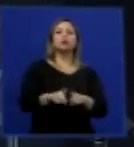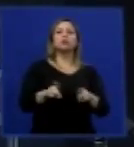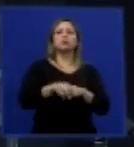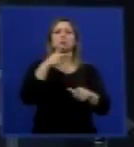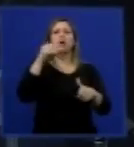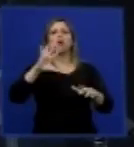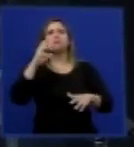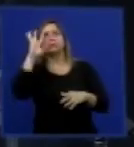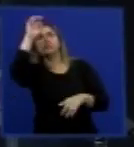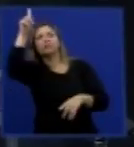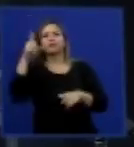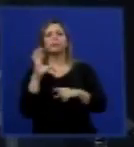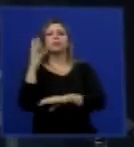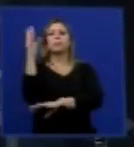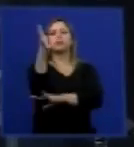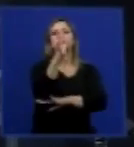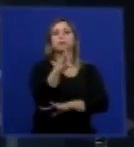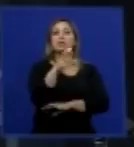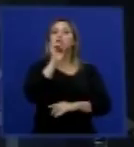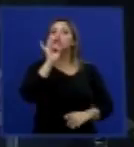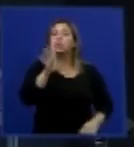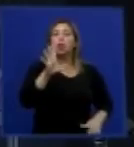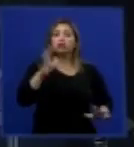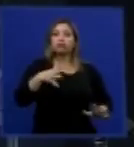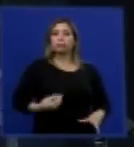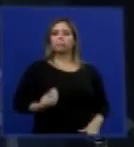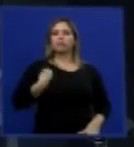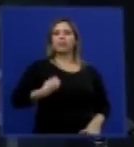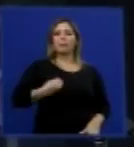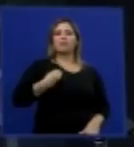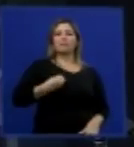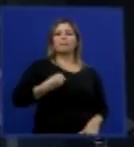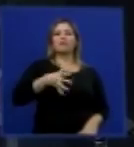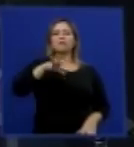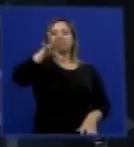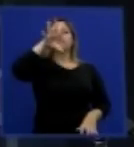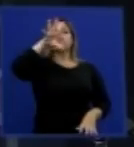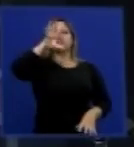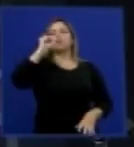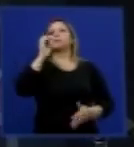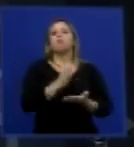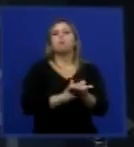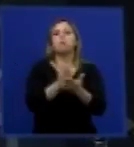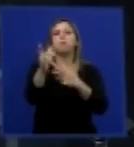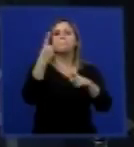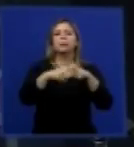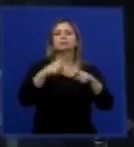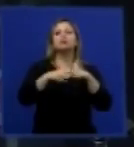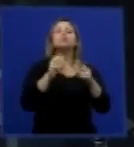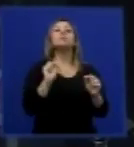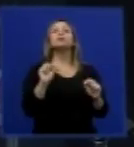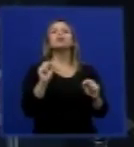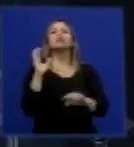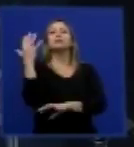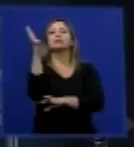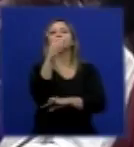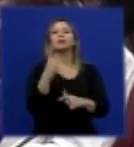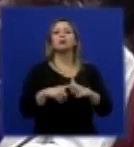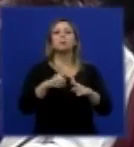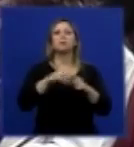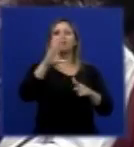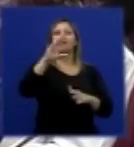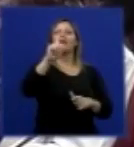impactos a respirarmos nós produzimos impactos ambientais porque estamos produzindo GS carbônic então toda ação